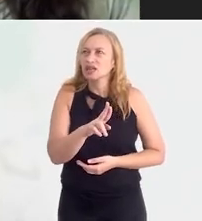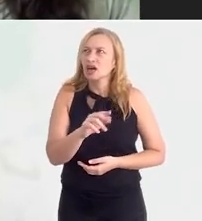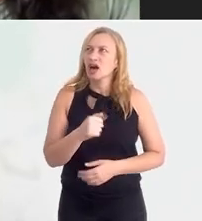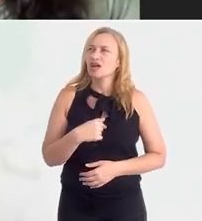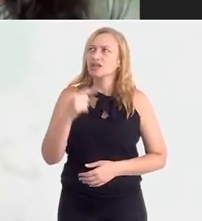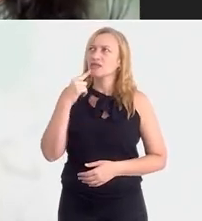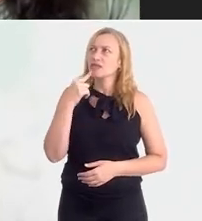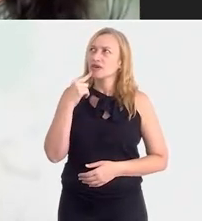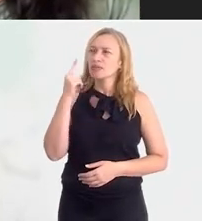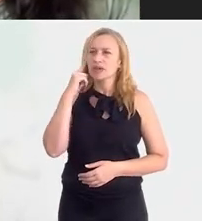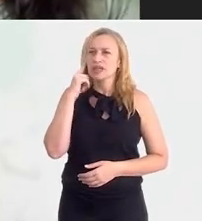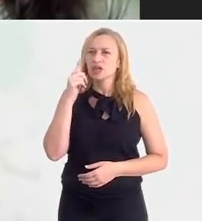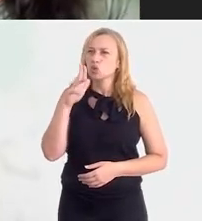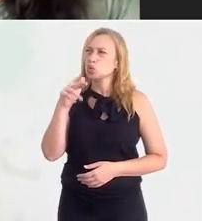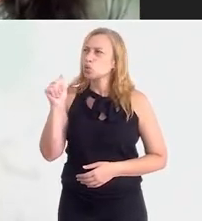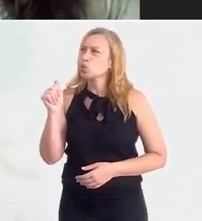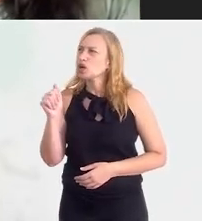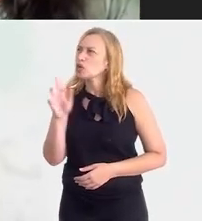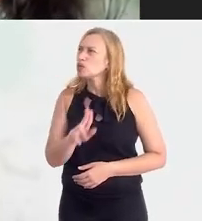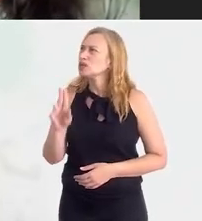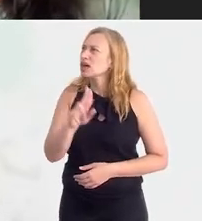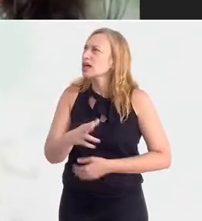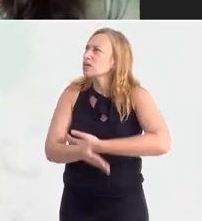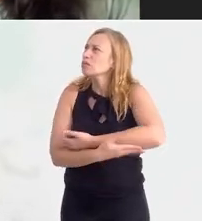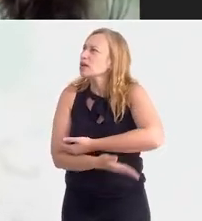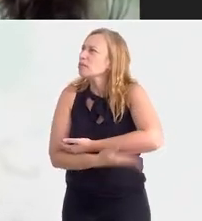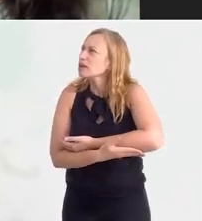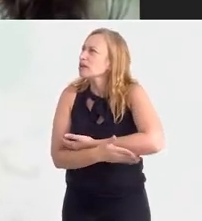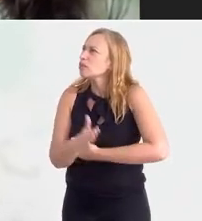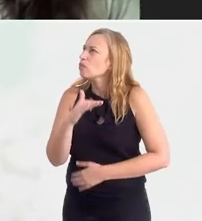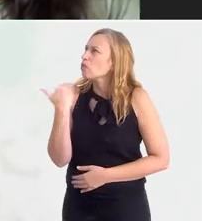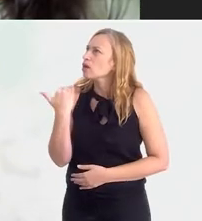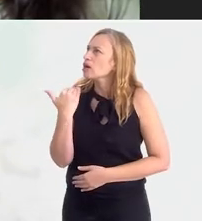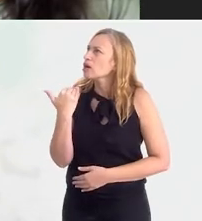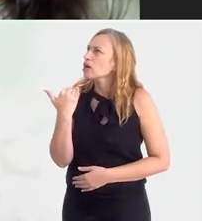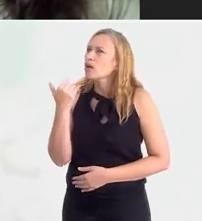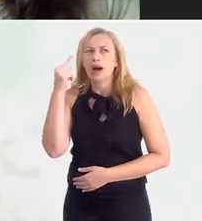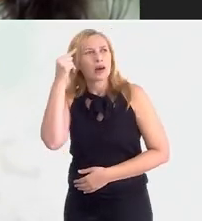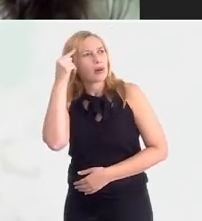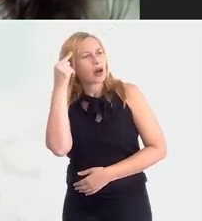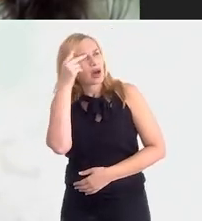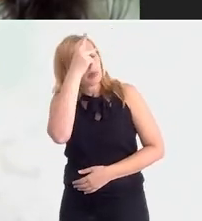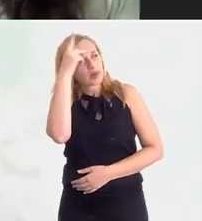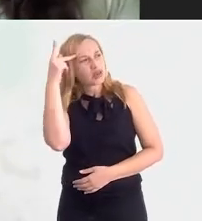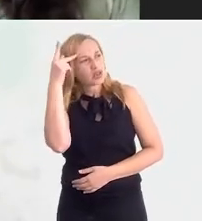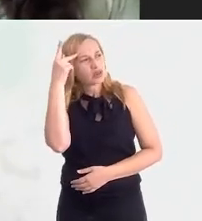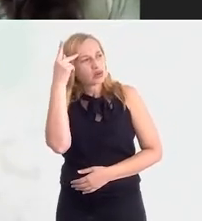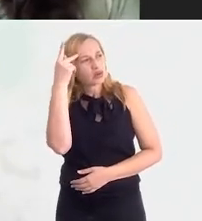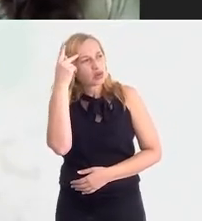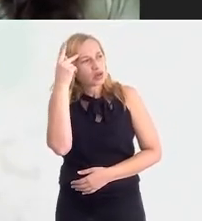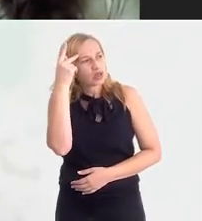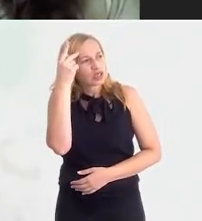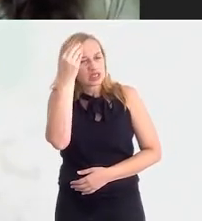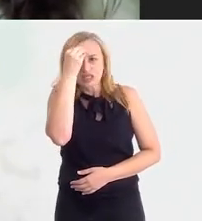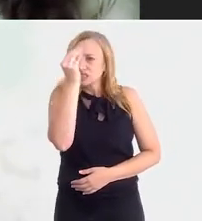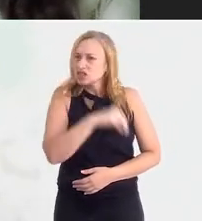fica, nunca usados, mas o quê? O bebê morreu, a pessoa Ah, desistiu de ter claro,